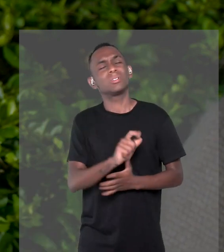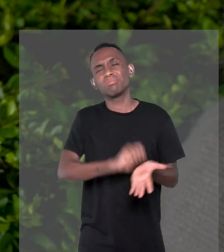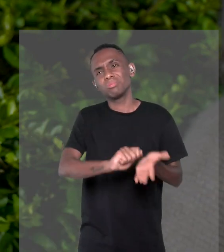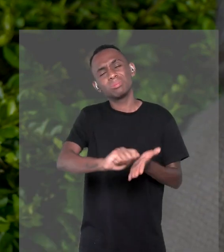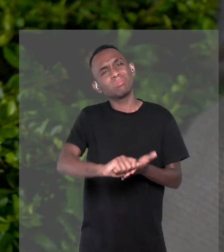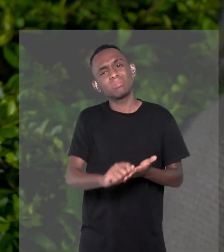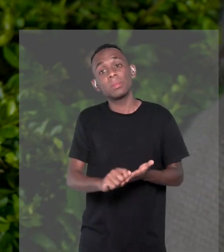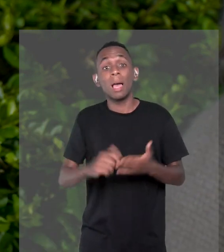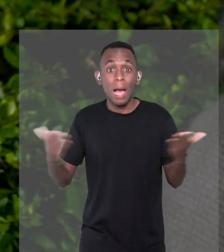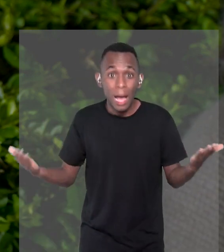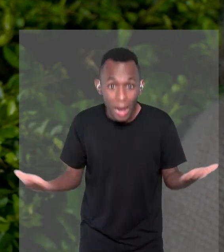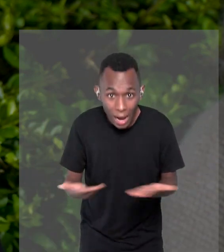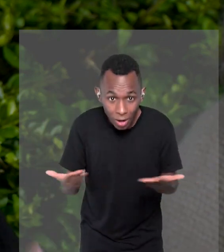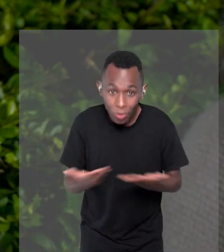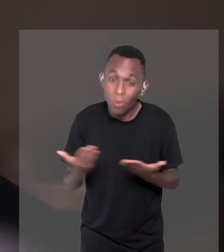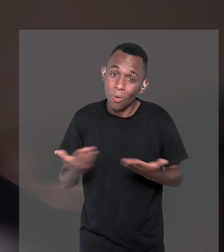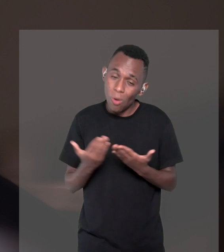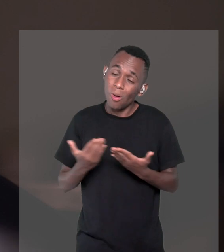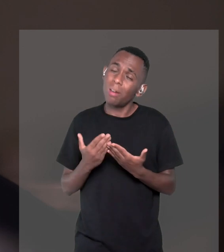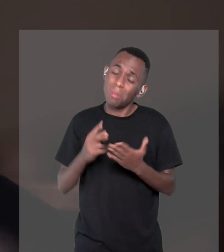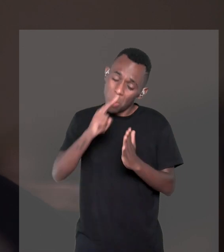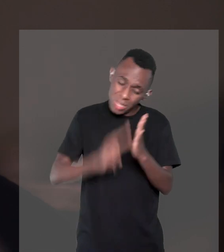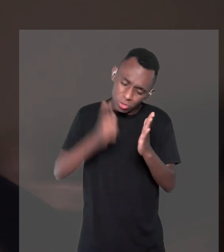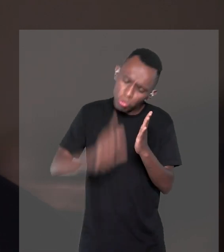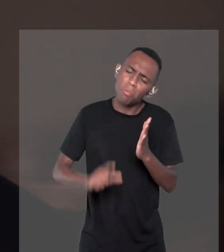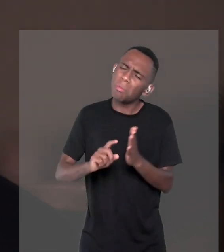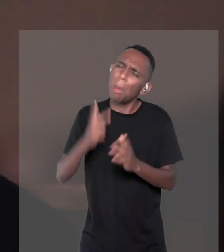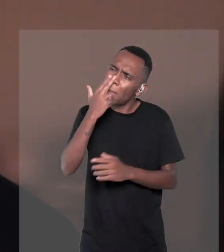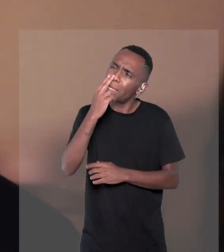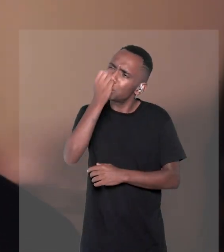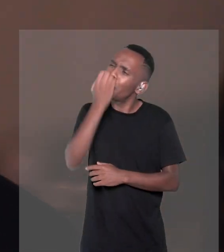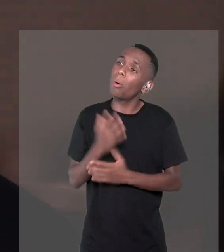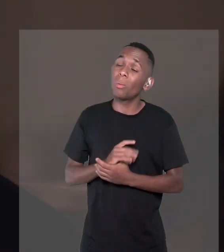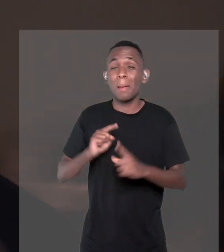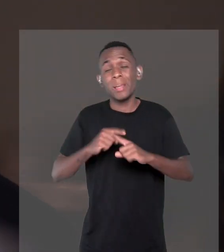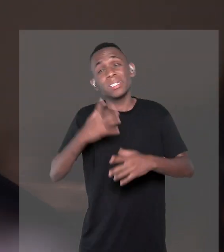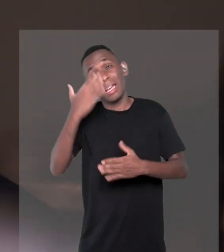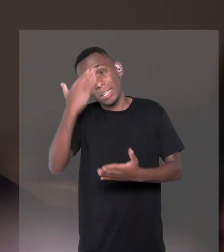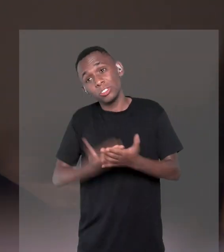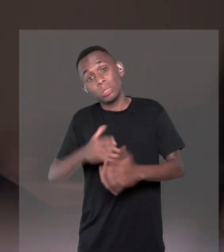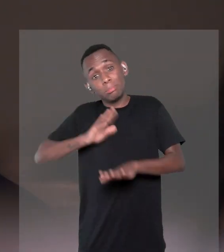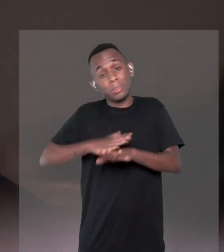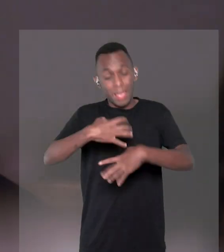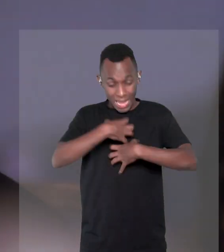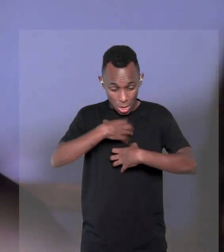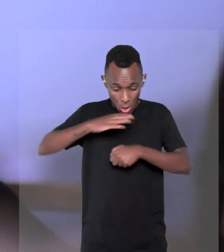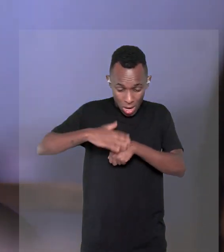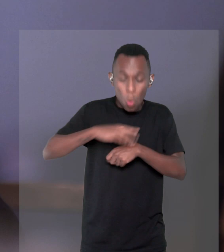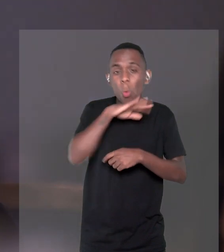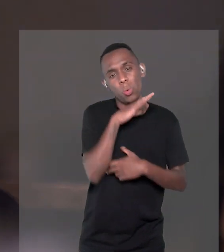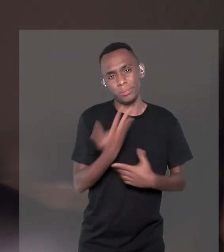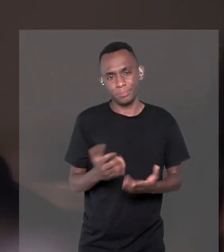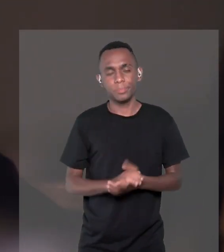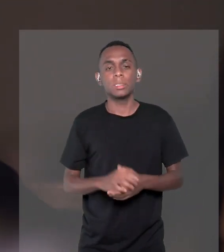do prédio do tribunal, eu não conseguia realmente sair disso e achei que eu não tinha o direito de fazer isso e de deixar isso. Acho que